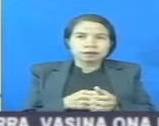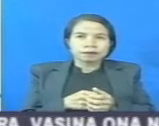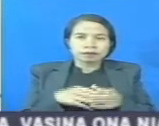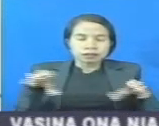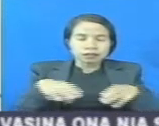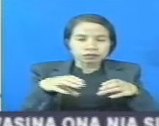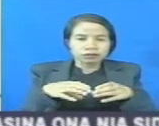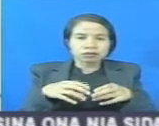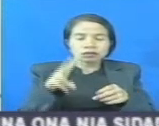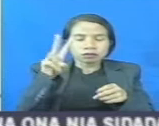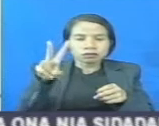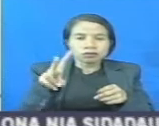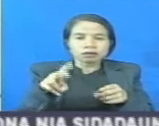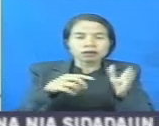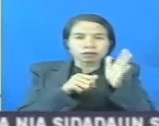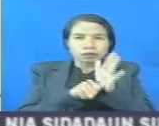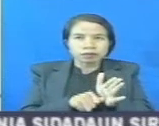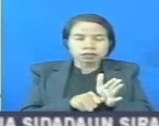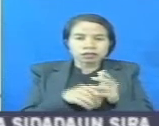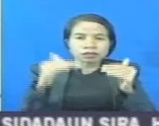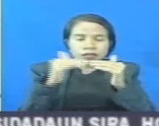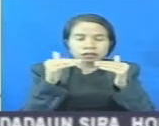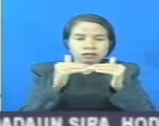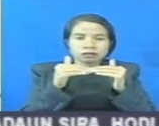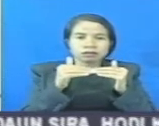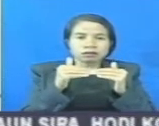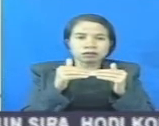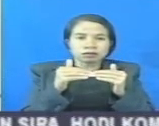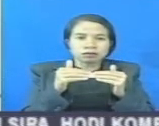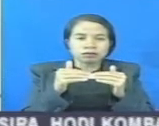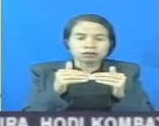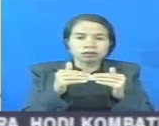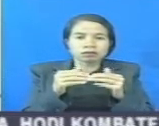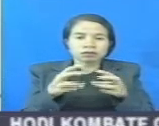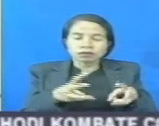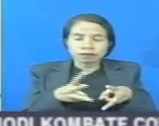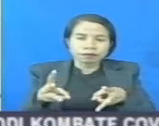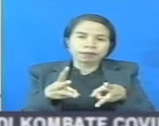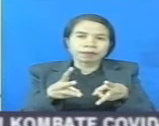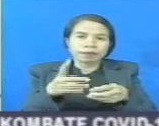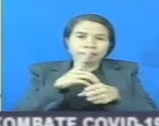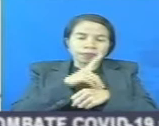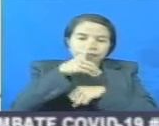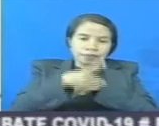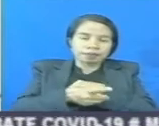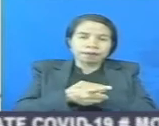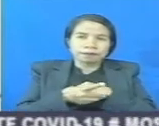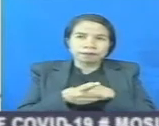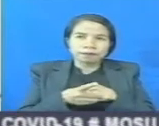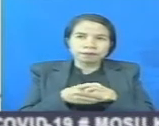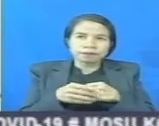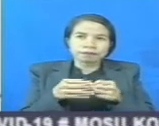Comitamento ne parte do apresenta durante o workshop validação do lançamento matadala gestão risco desastre